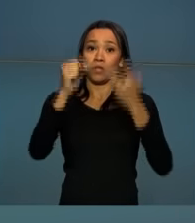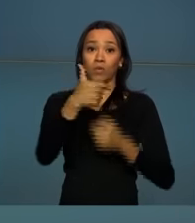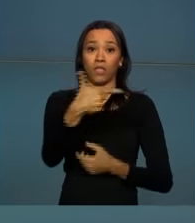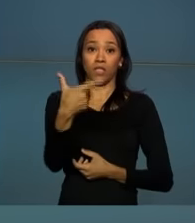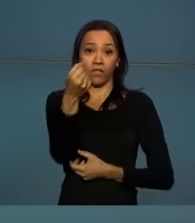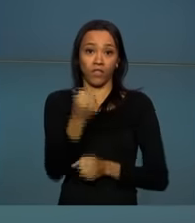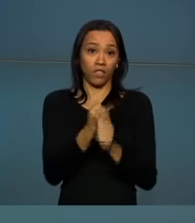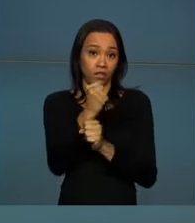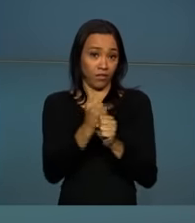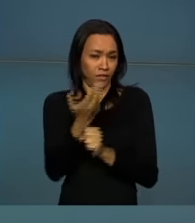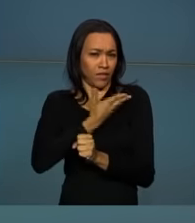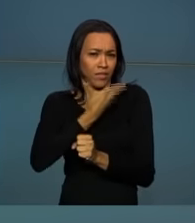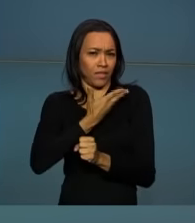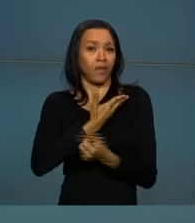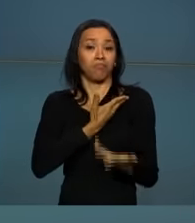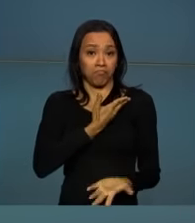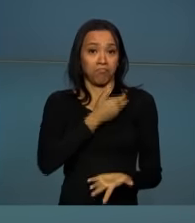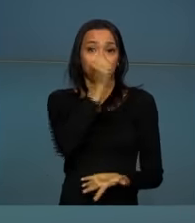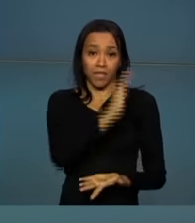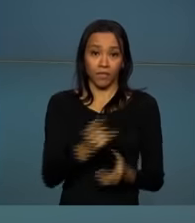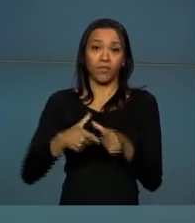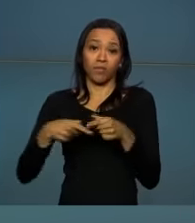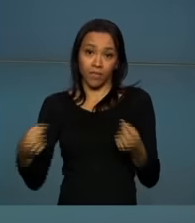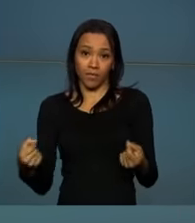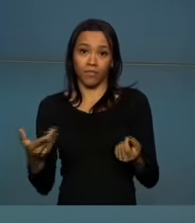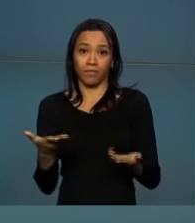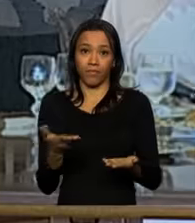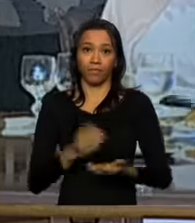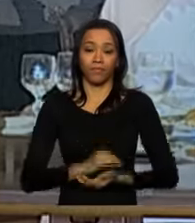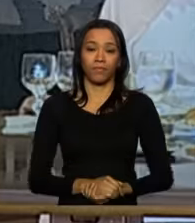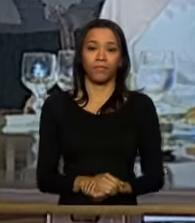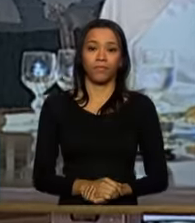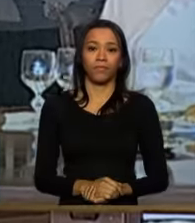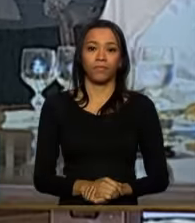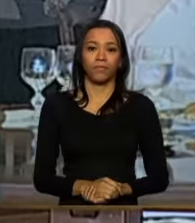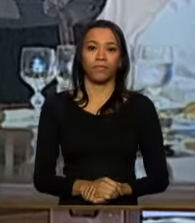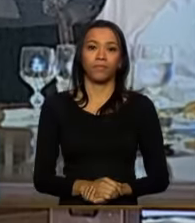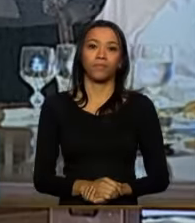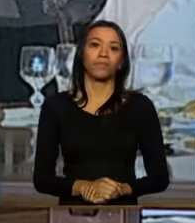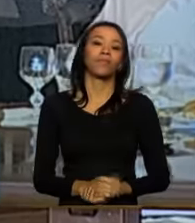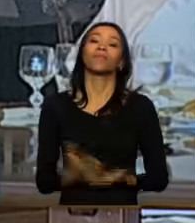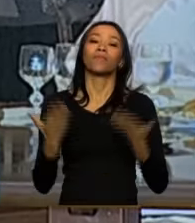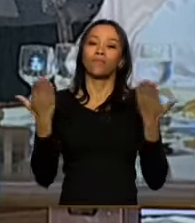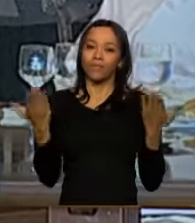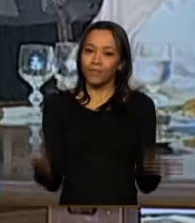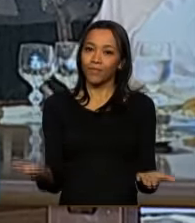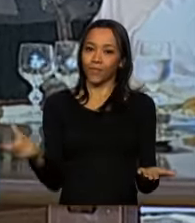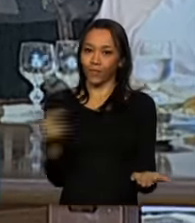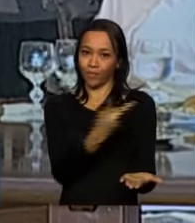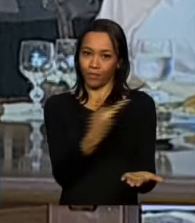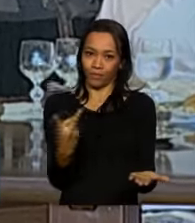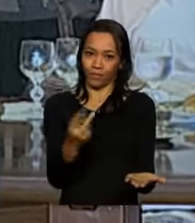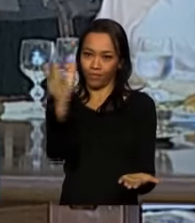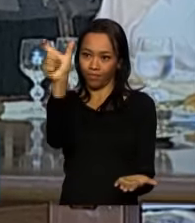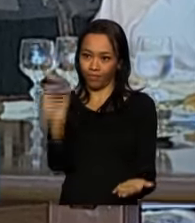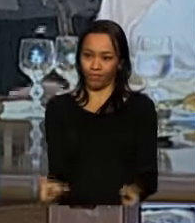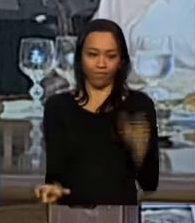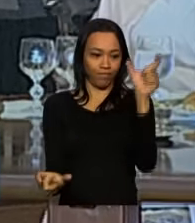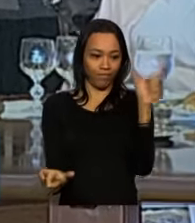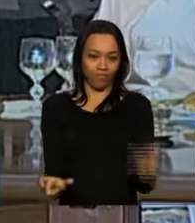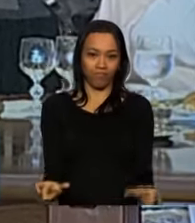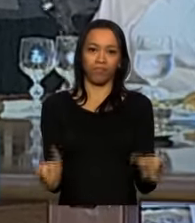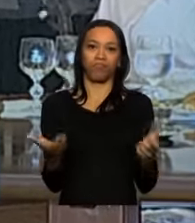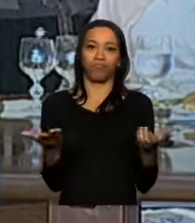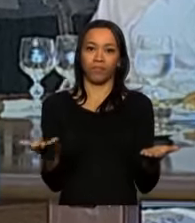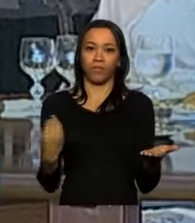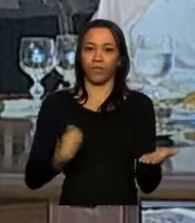120 anos de amizade entre o Brasil e o Japão. Altezas imperiais, príncipe e princesa